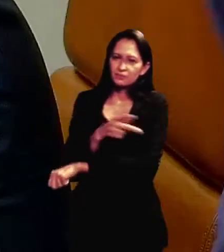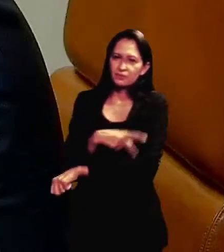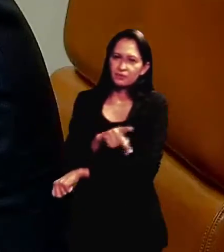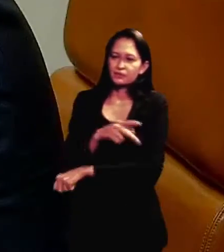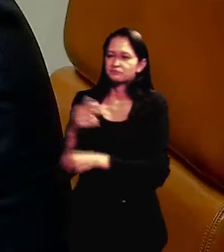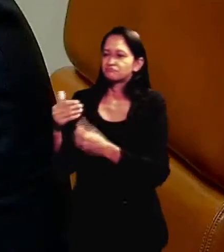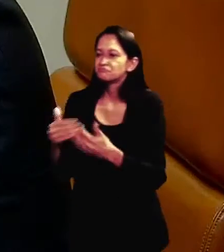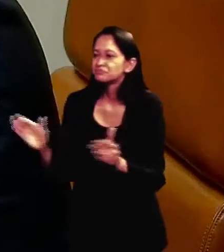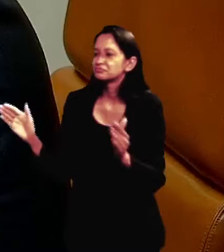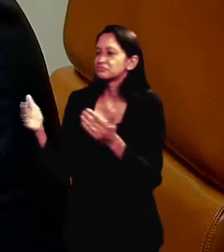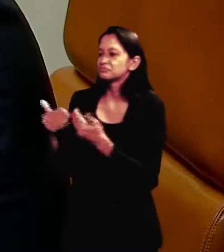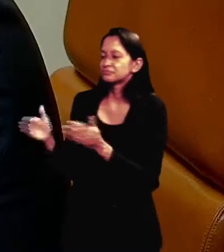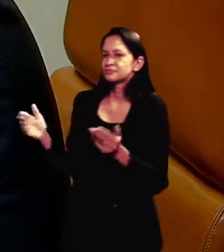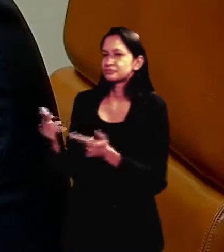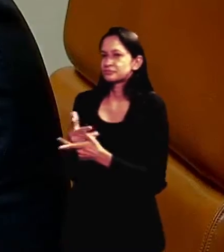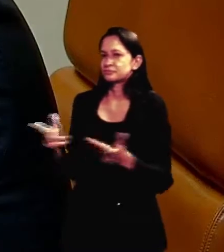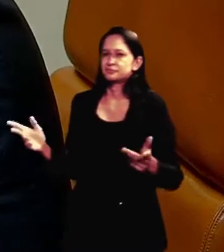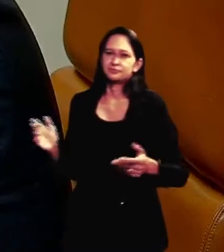obra.